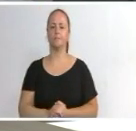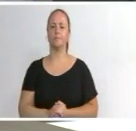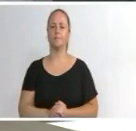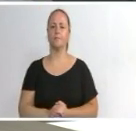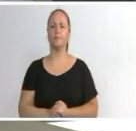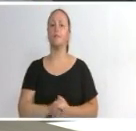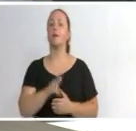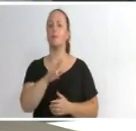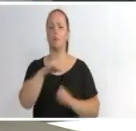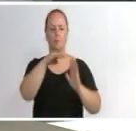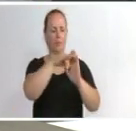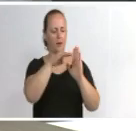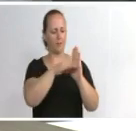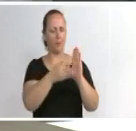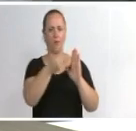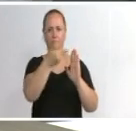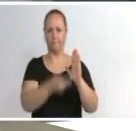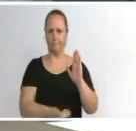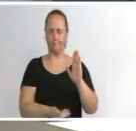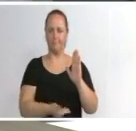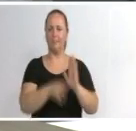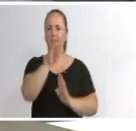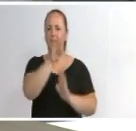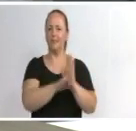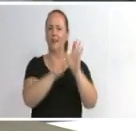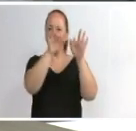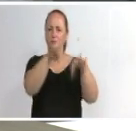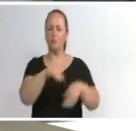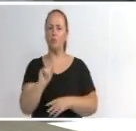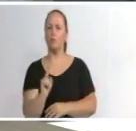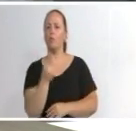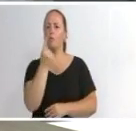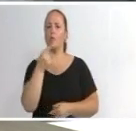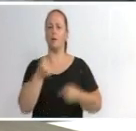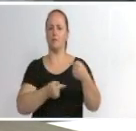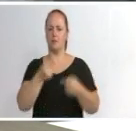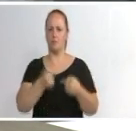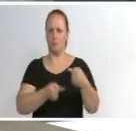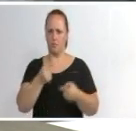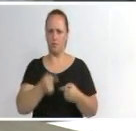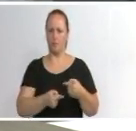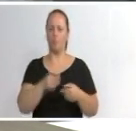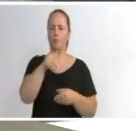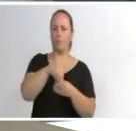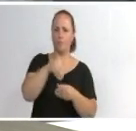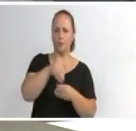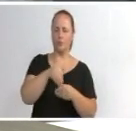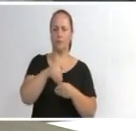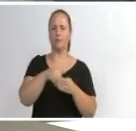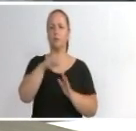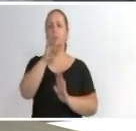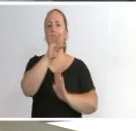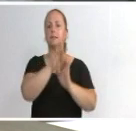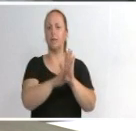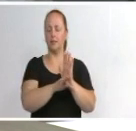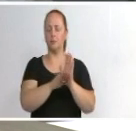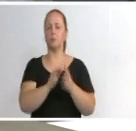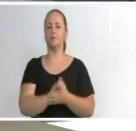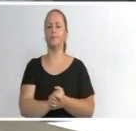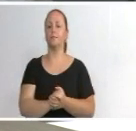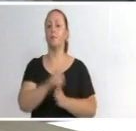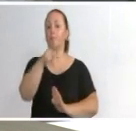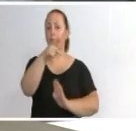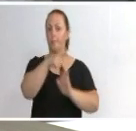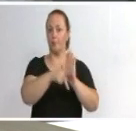A ordem do dia. Redações finais. Em única discussão e votação, a redação final dos seguintes projetos: projeto